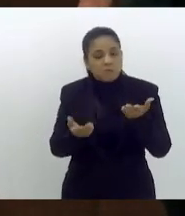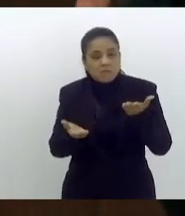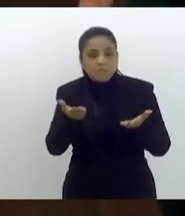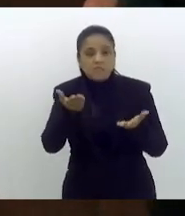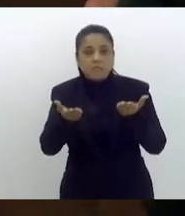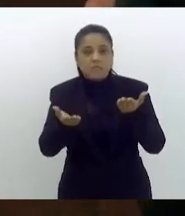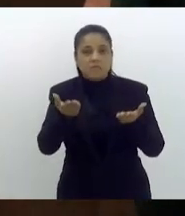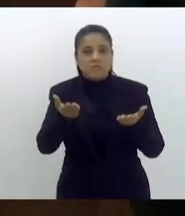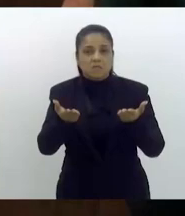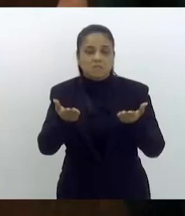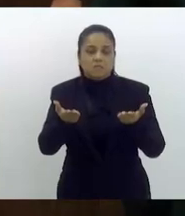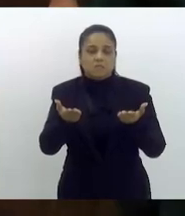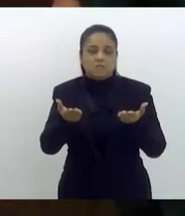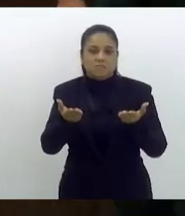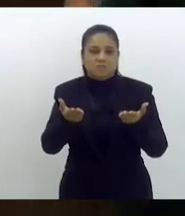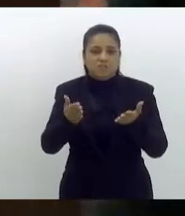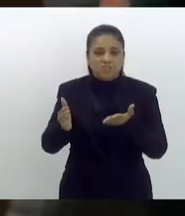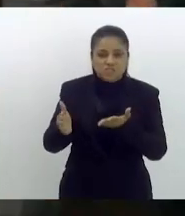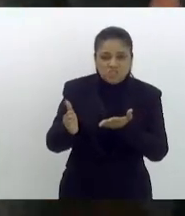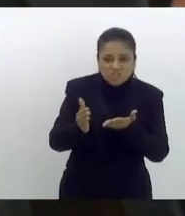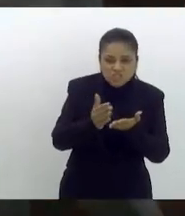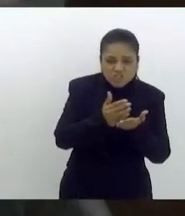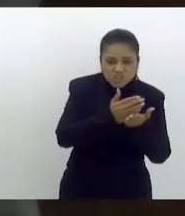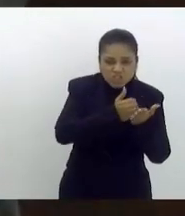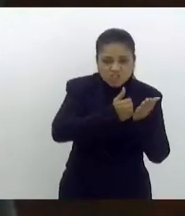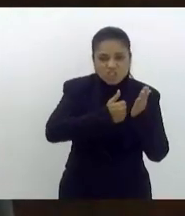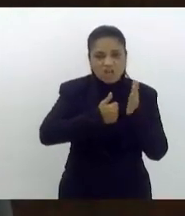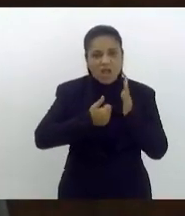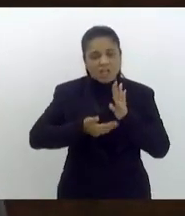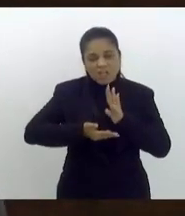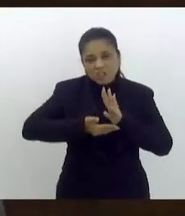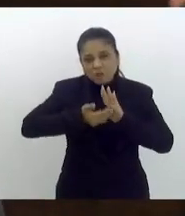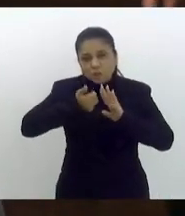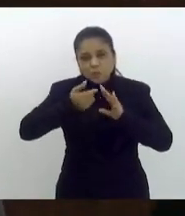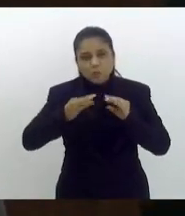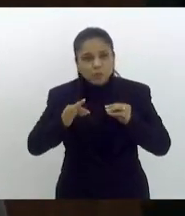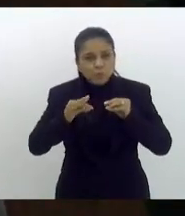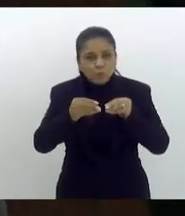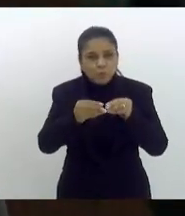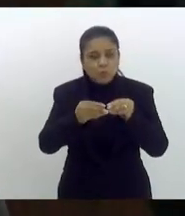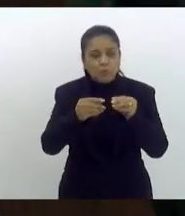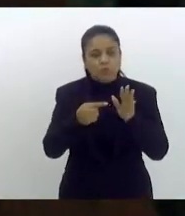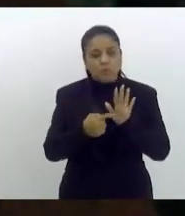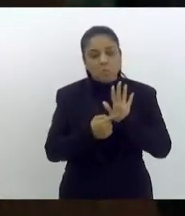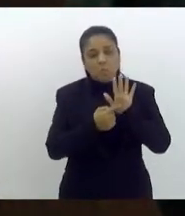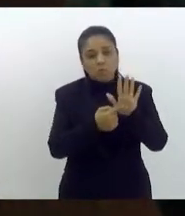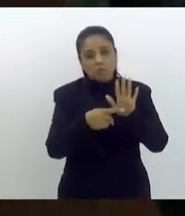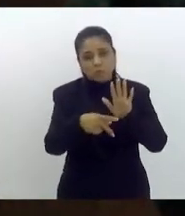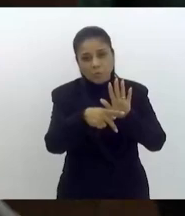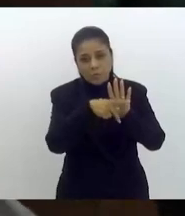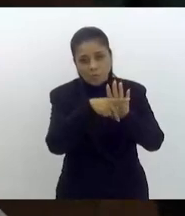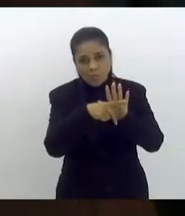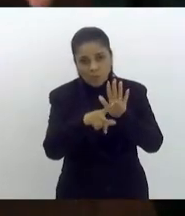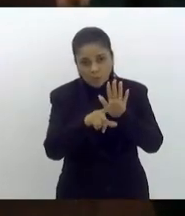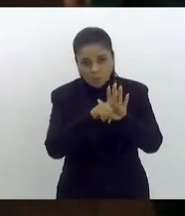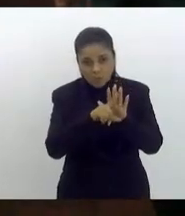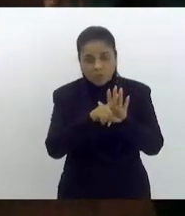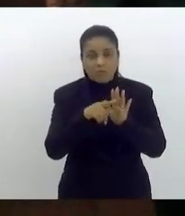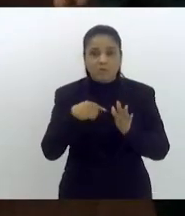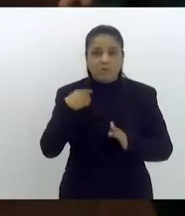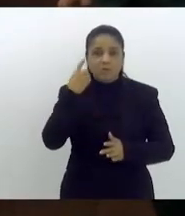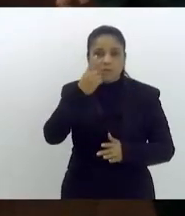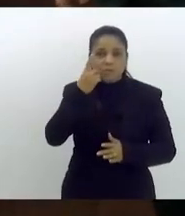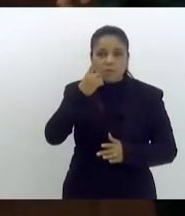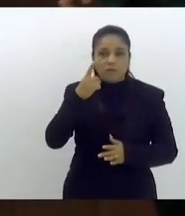retirar todos e da forma que está apresentado no projeto da deputada Lucinha que se nós tivéssemos